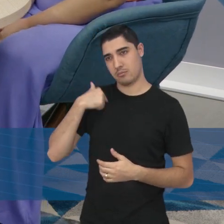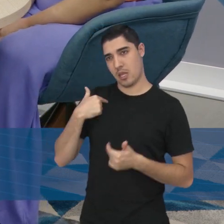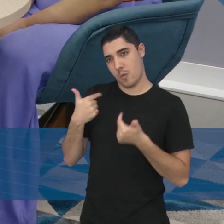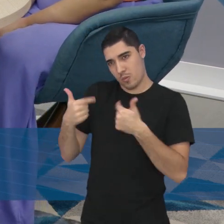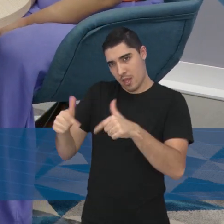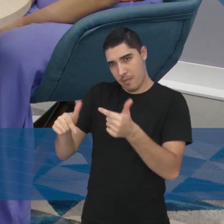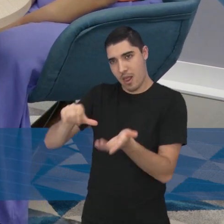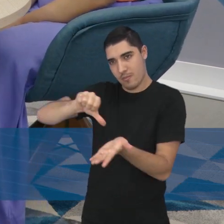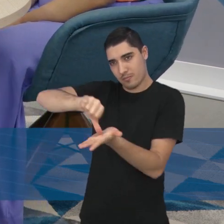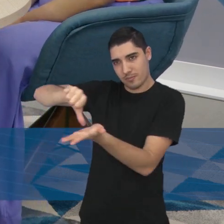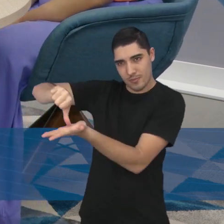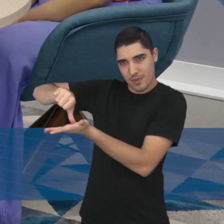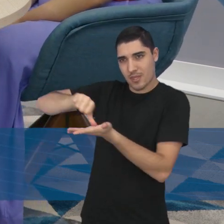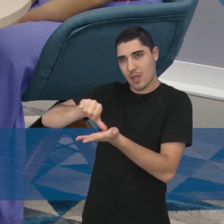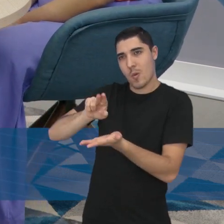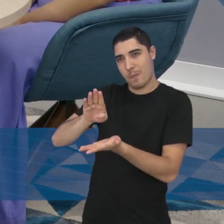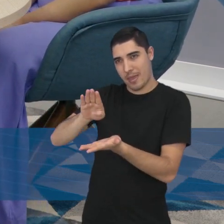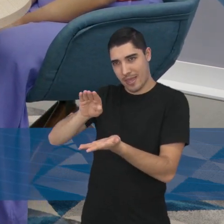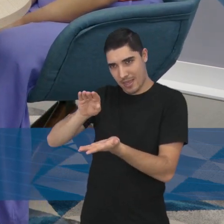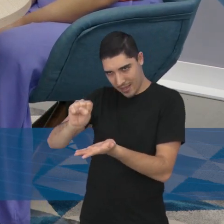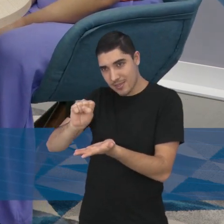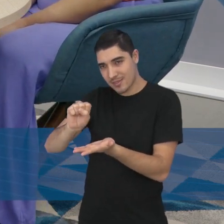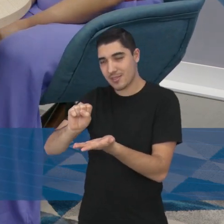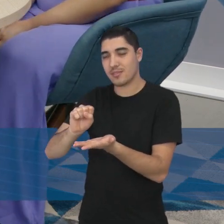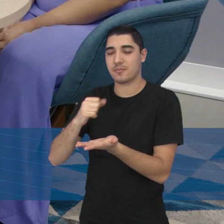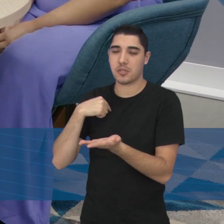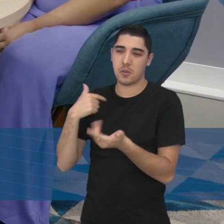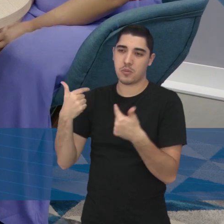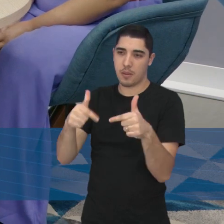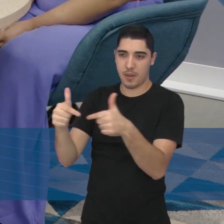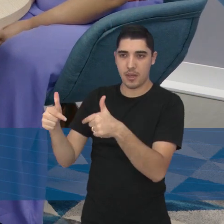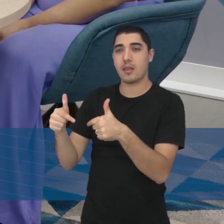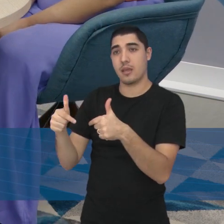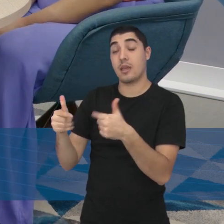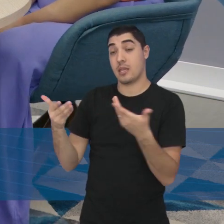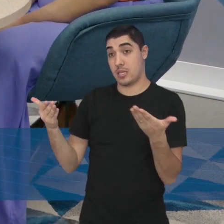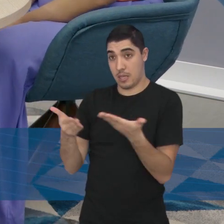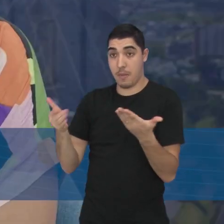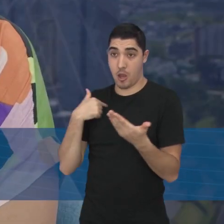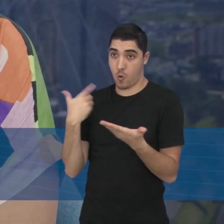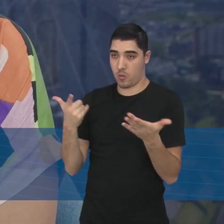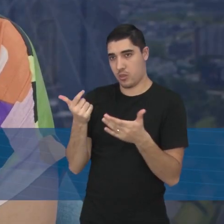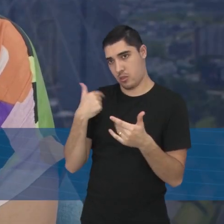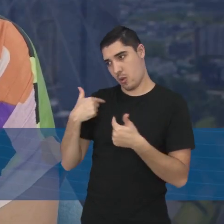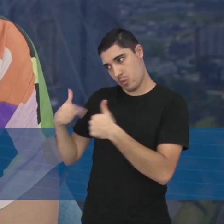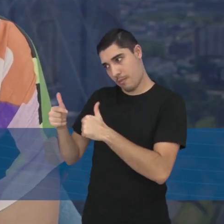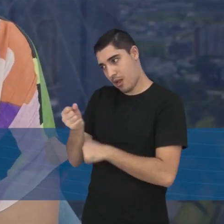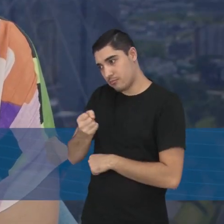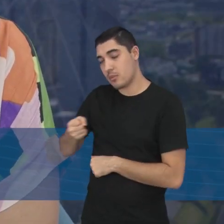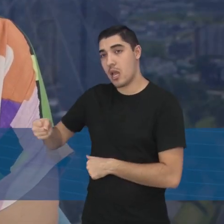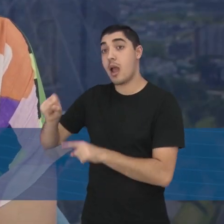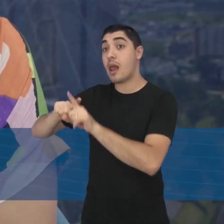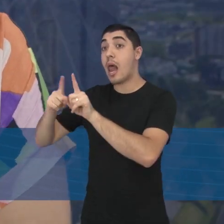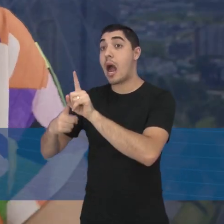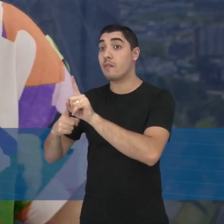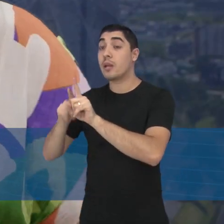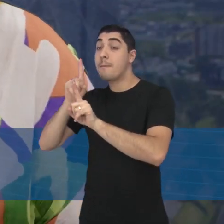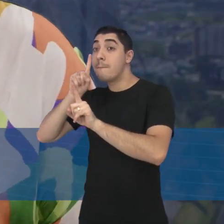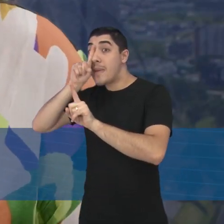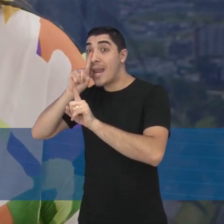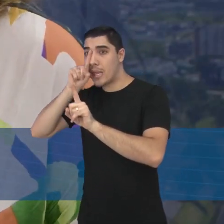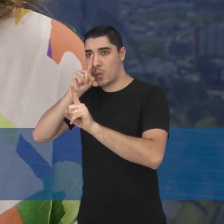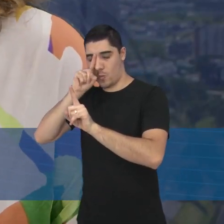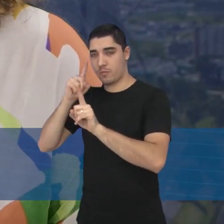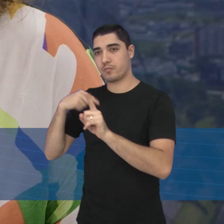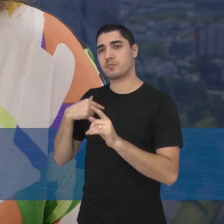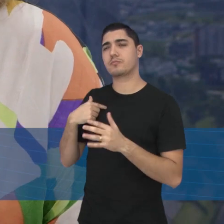de trabalhar em UBS, na rede básica e agora no pré-natal de alto risco, que a adolescente de uma classe